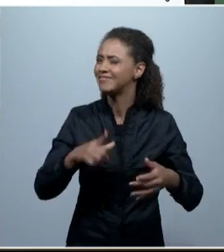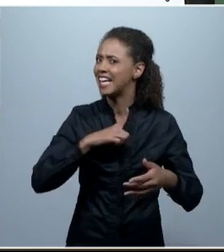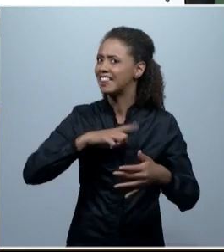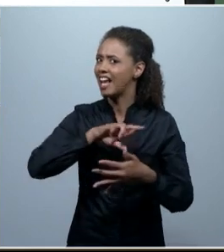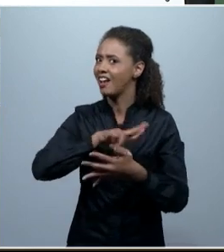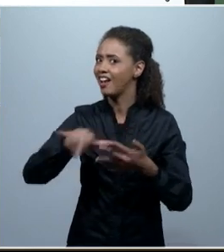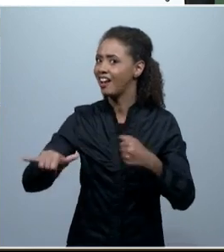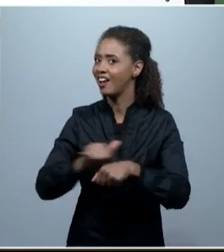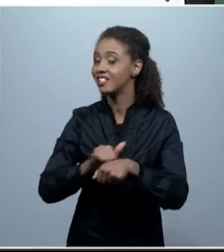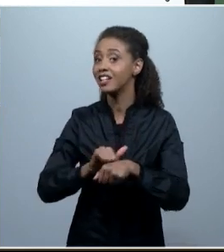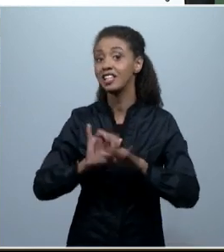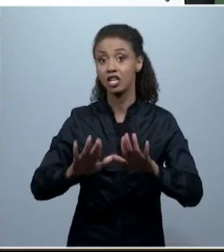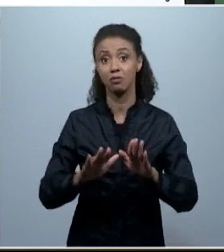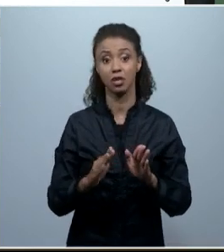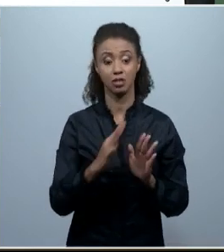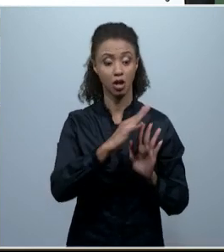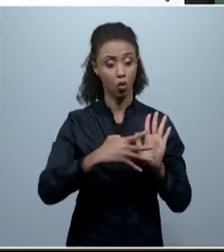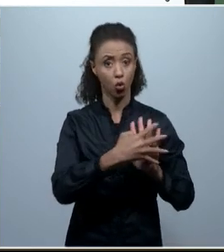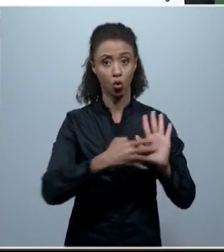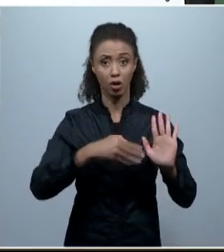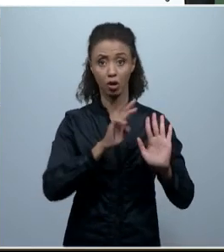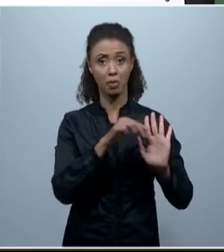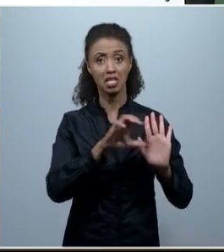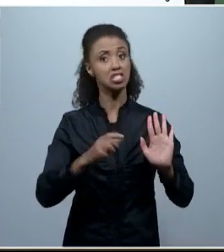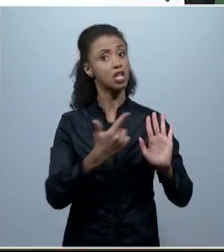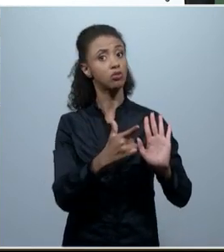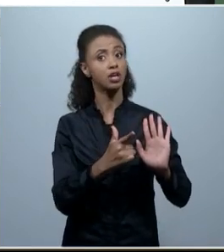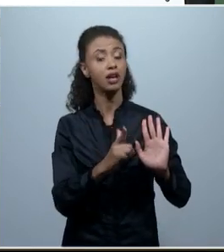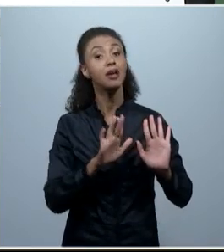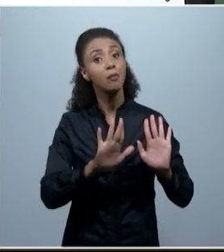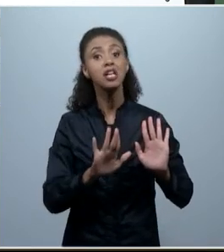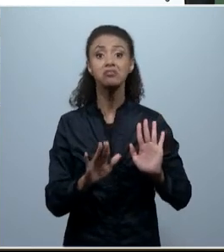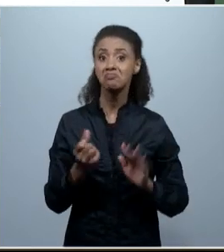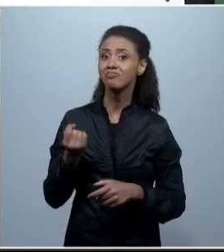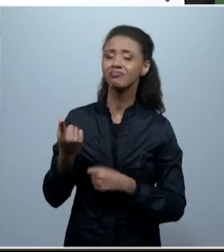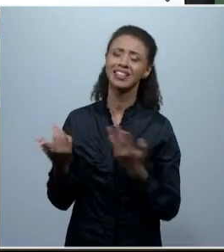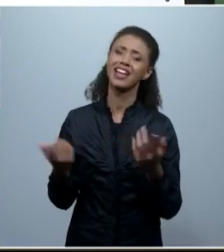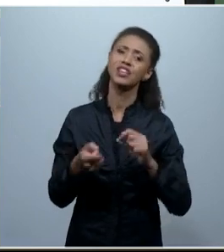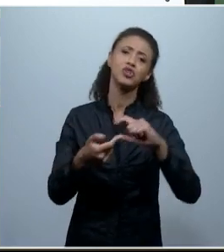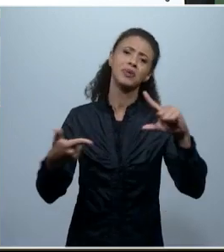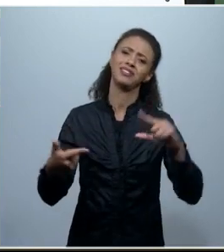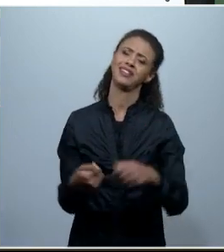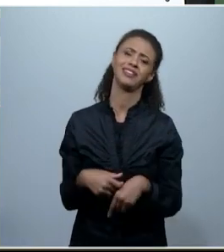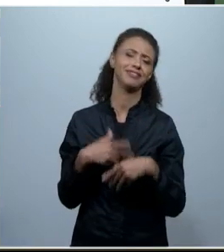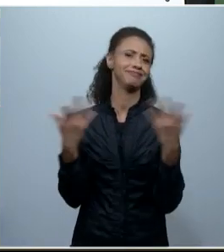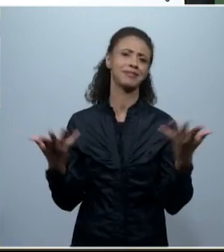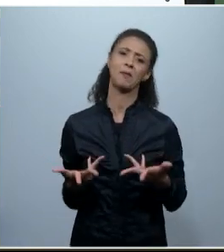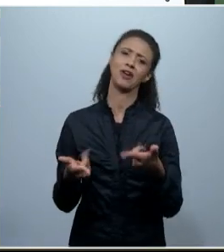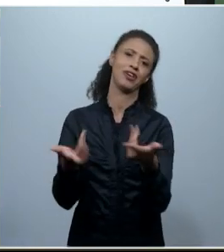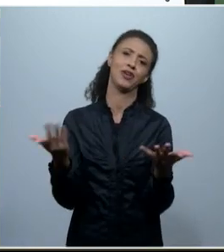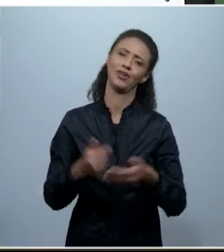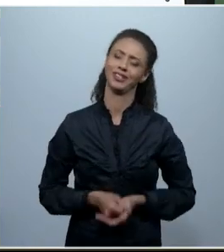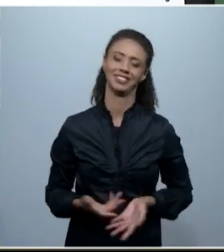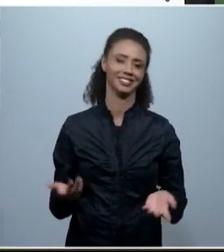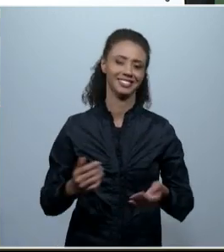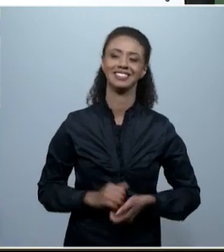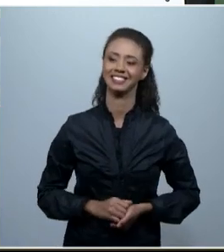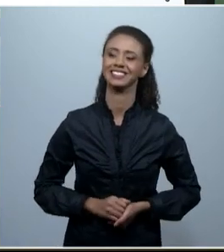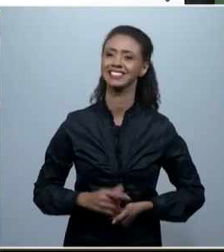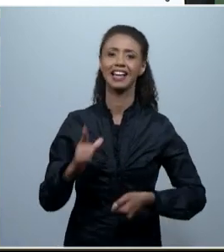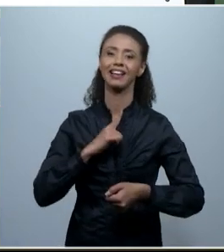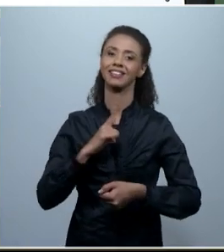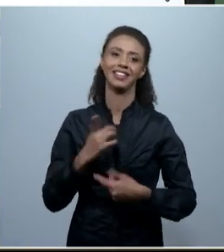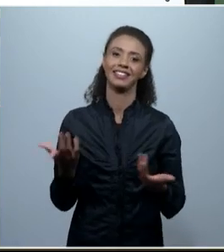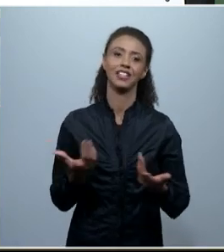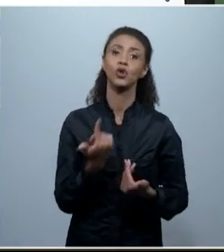tão no currículo usual mas que são super atraente superlegais geometria é é maravilhosa pessoal é tenha social é o